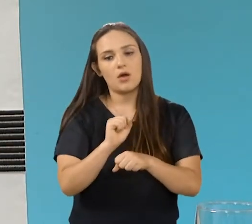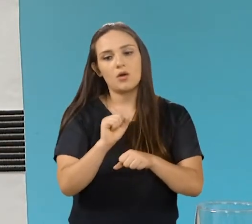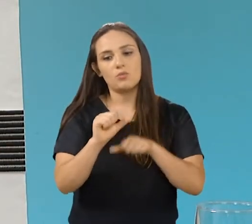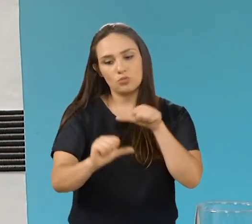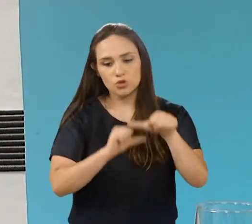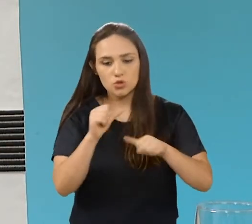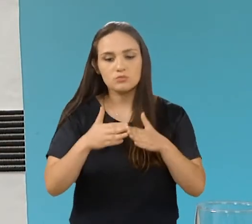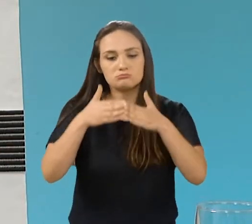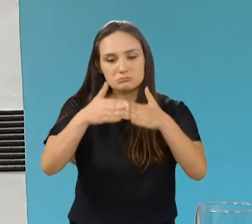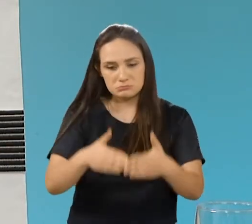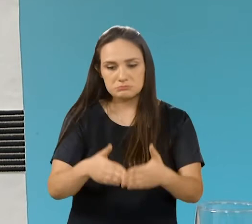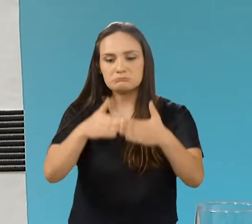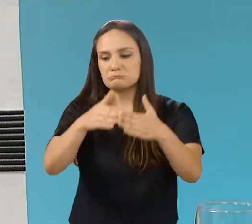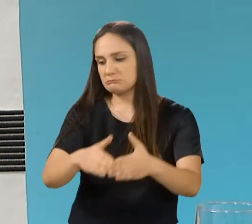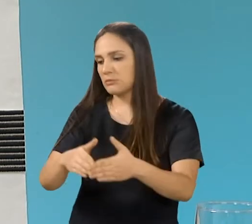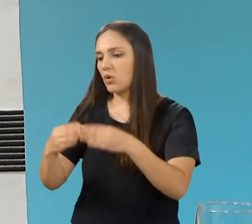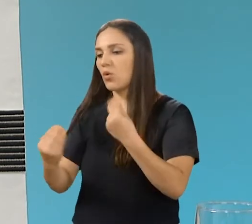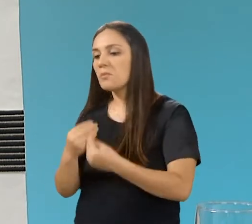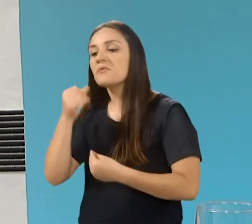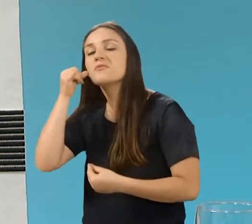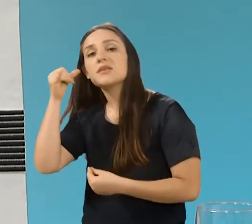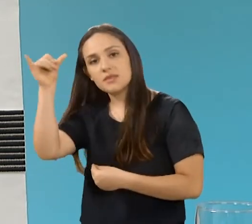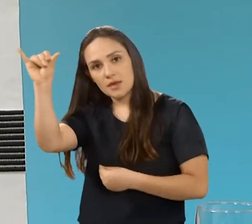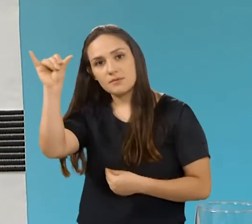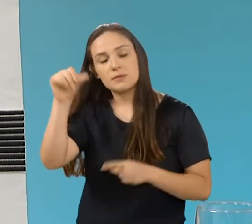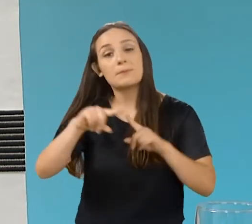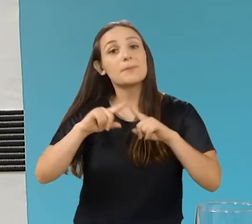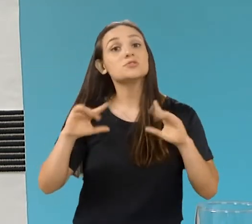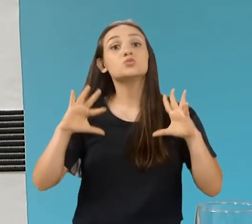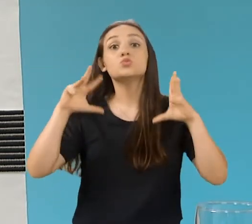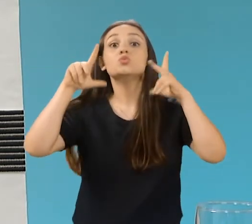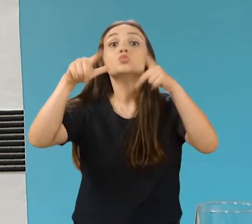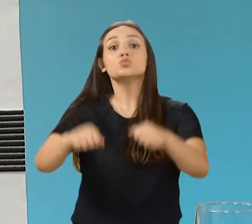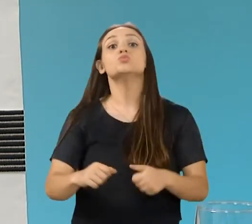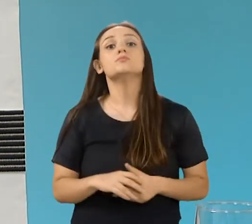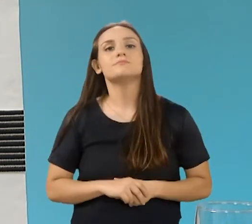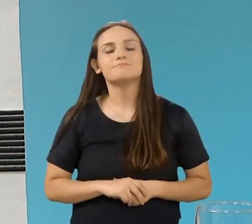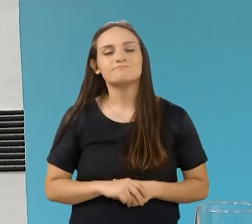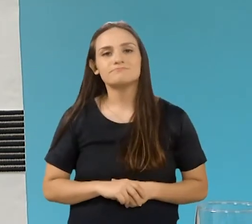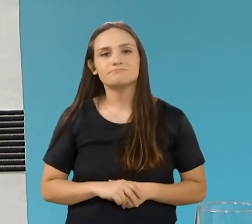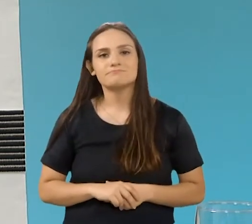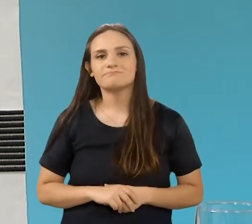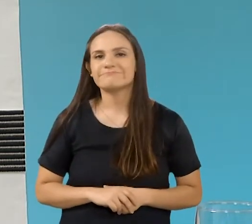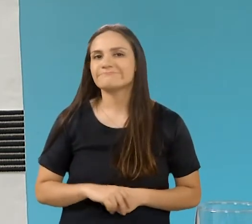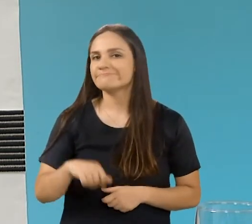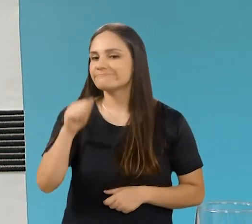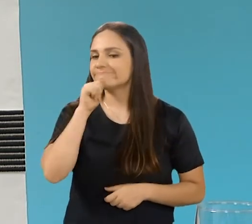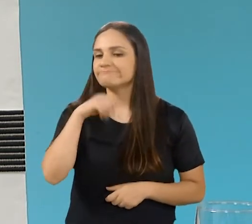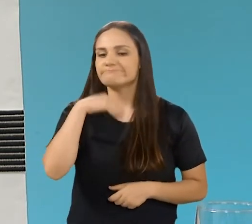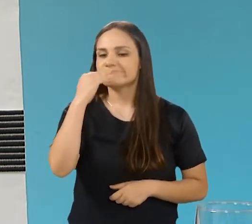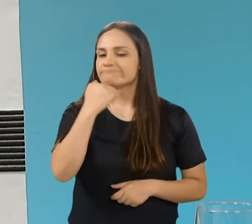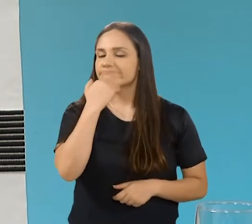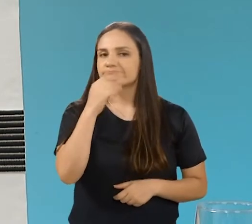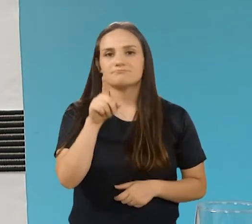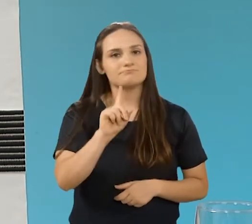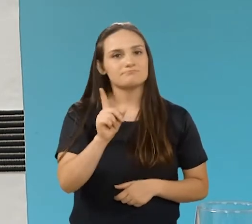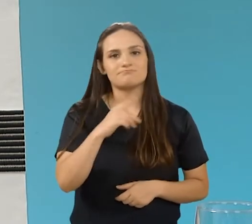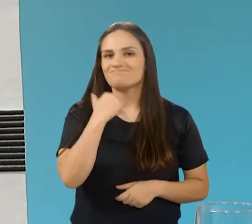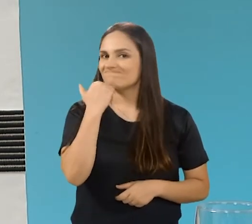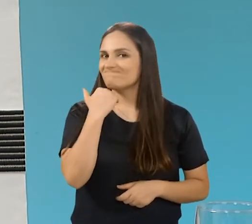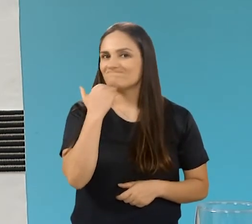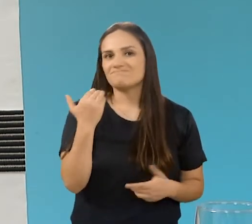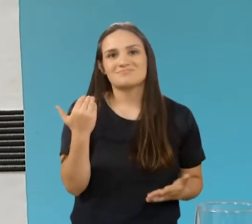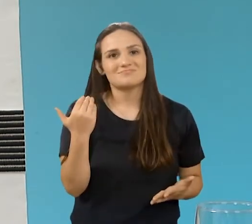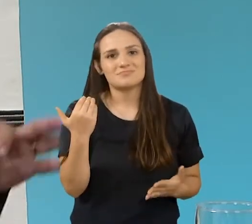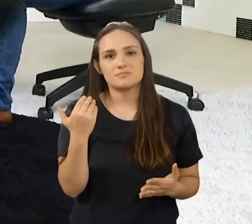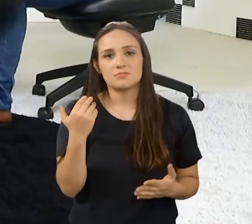comprou equipamentos de combate, mas tudo isso não tem sido ainda suficiente, porque você não tem só o